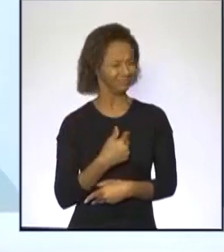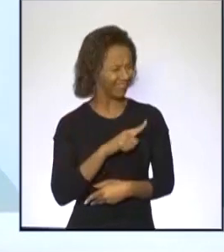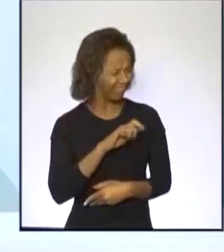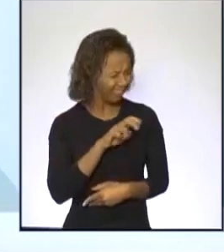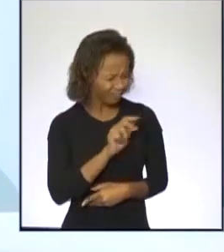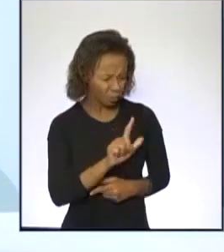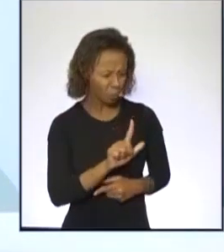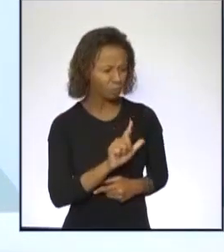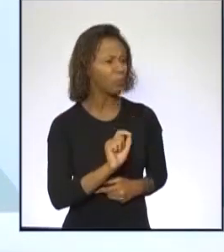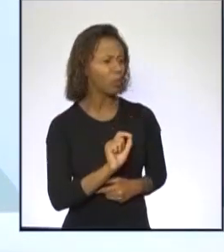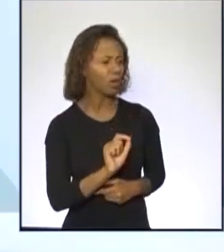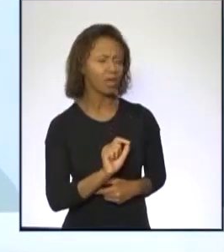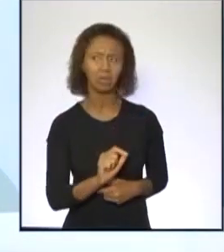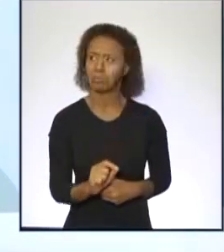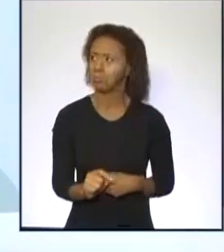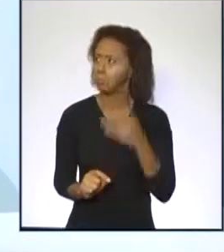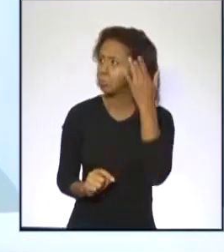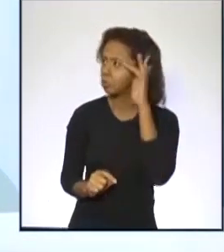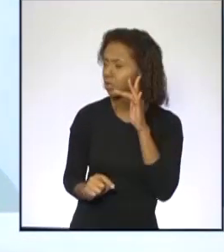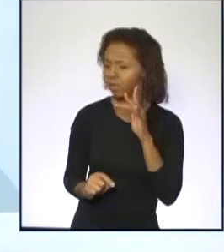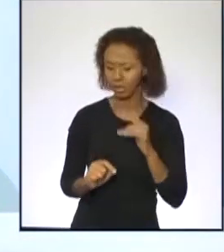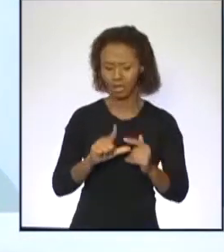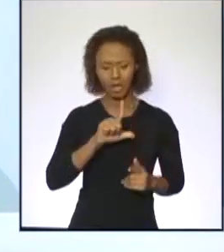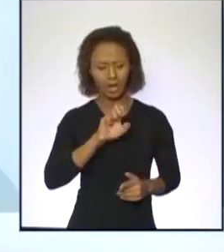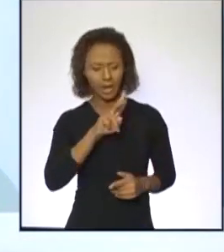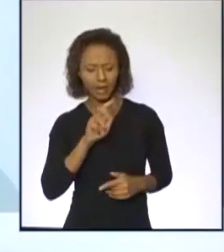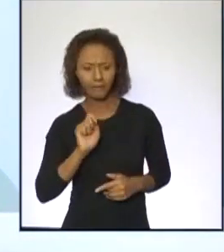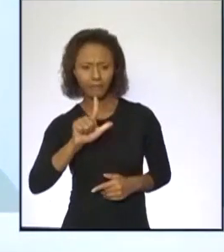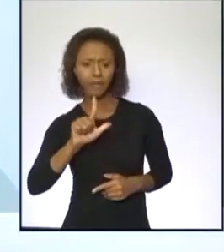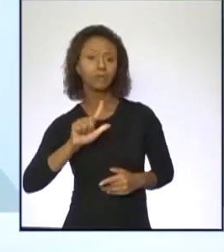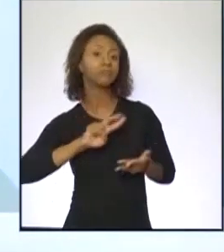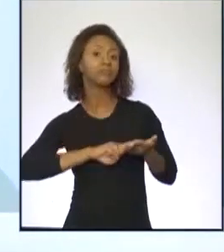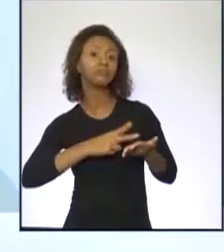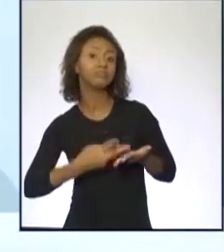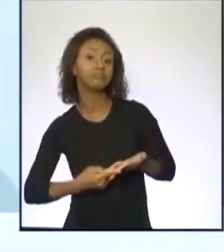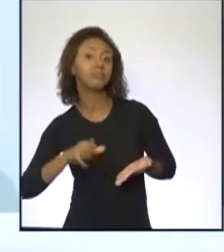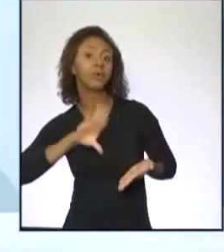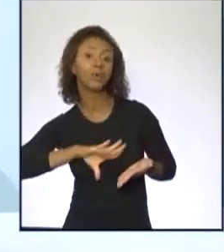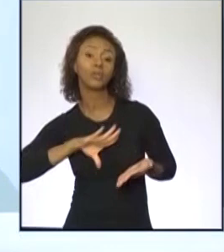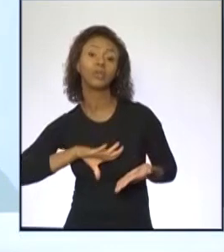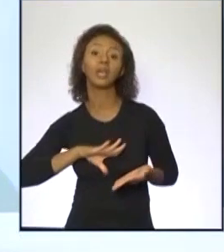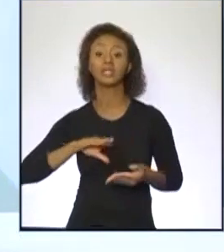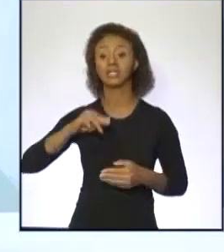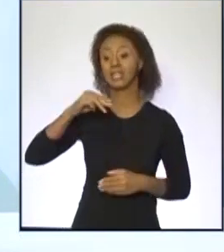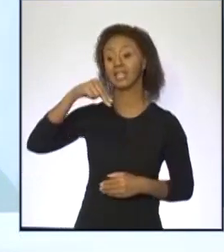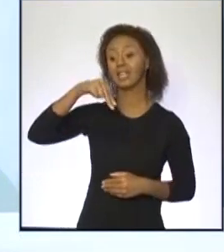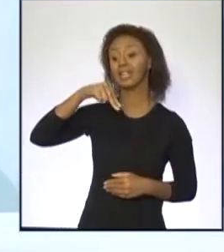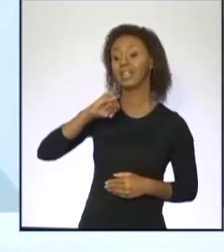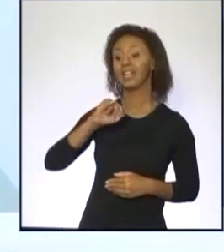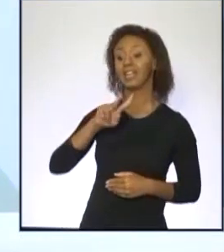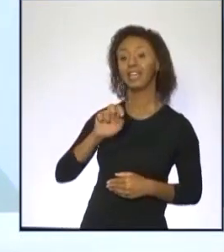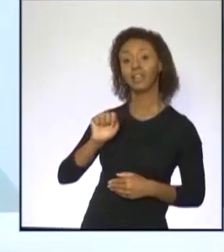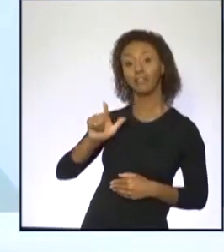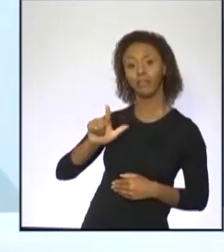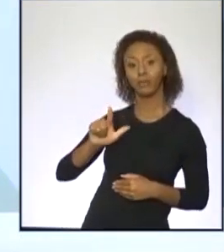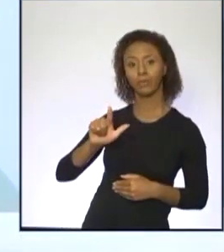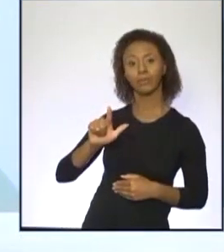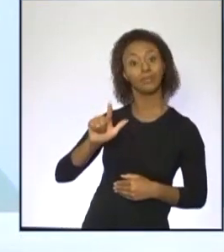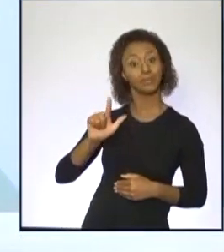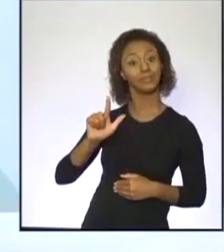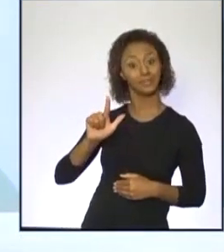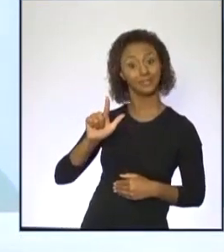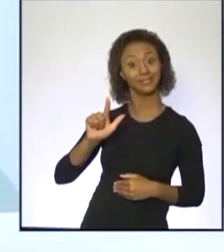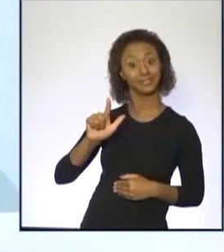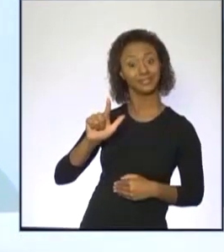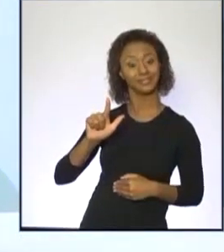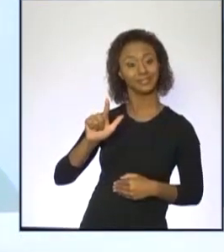não sei. Ué, level é nível 5. Nível 5, né? nível 5, sim. Ai, acessa aí o meu server.